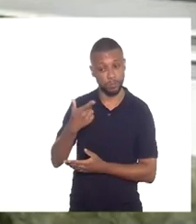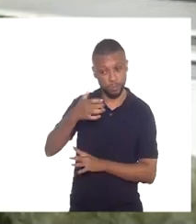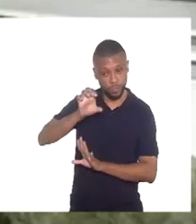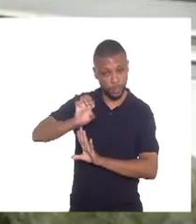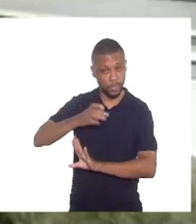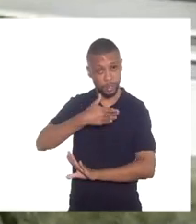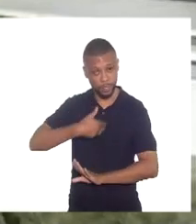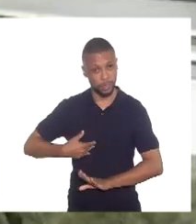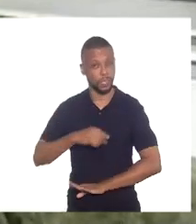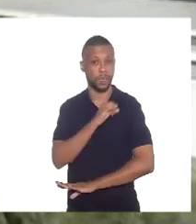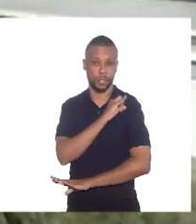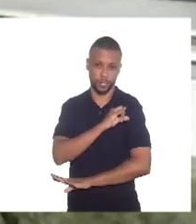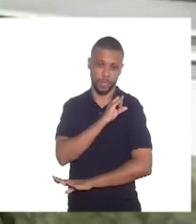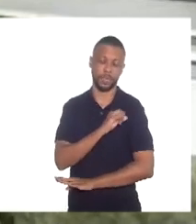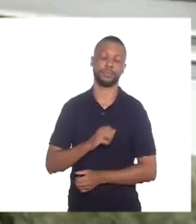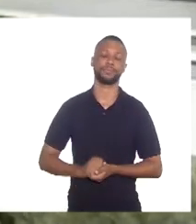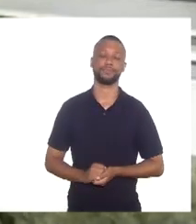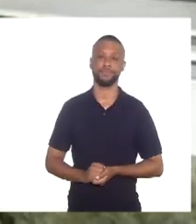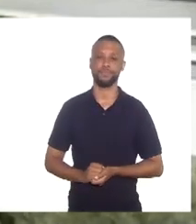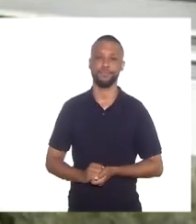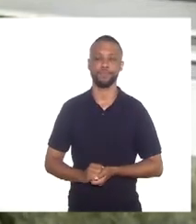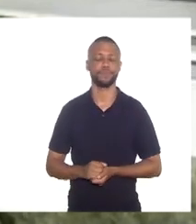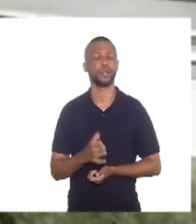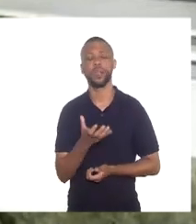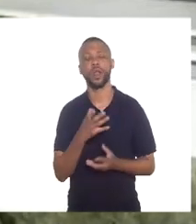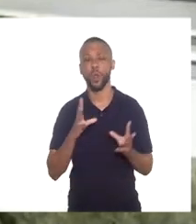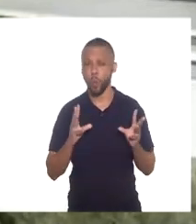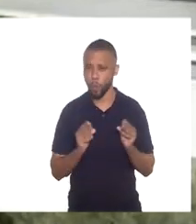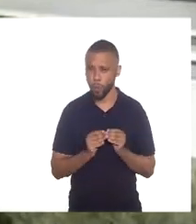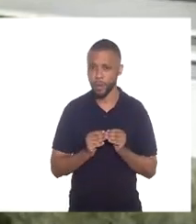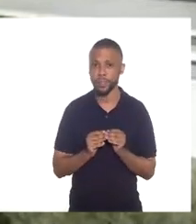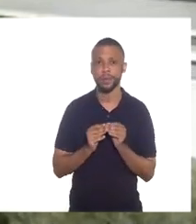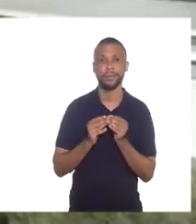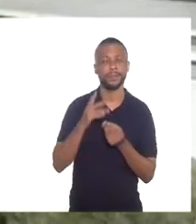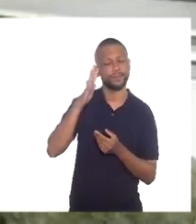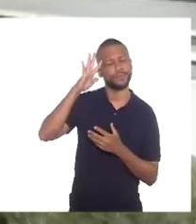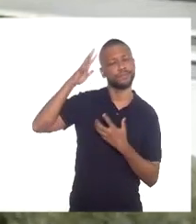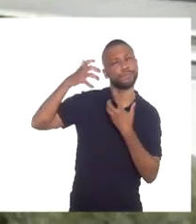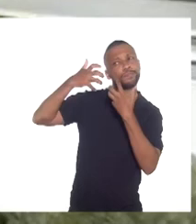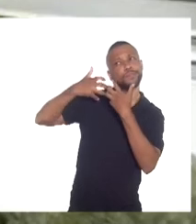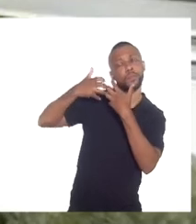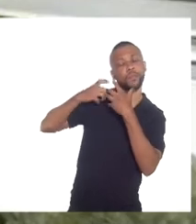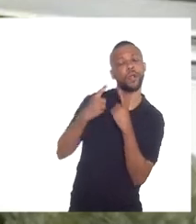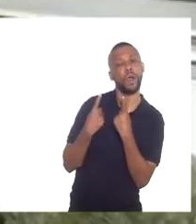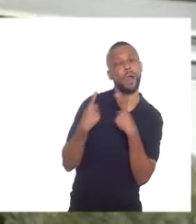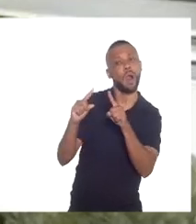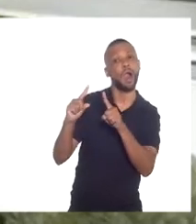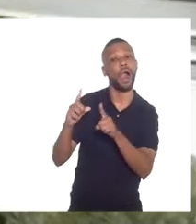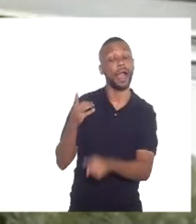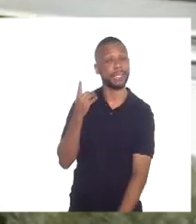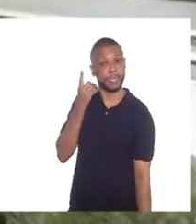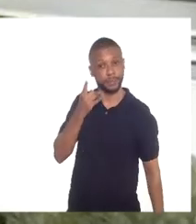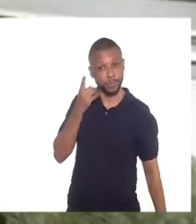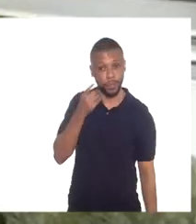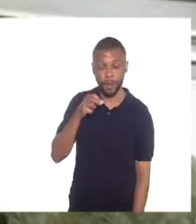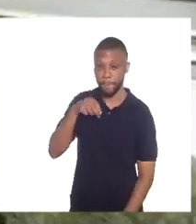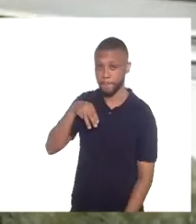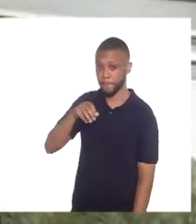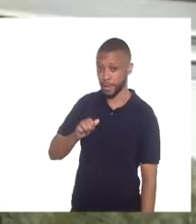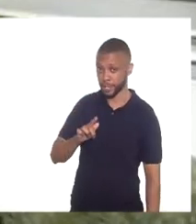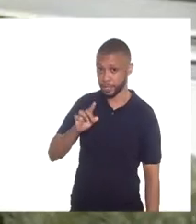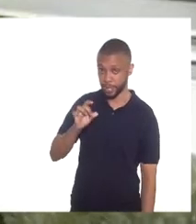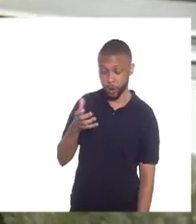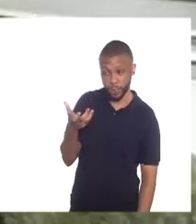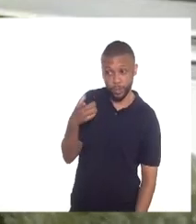concluir, presidente, fazendo uma provocação à nossa Magda Chambriard. Eu só quero ter união